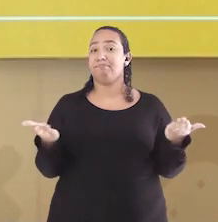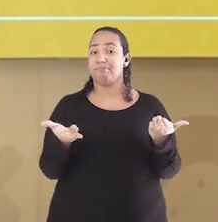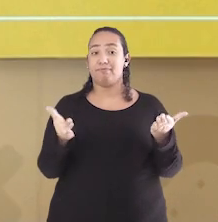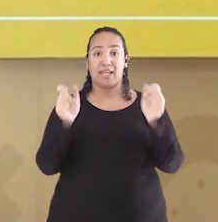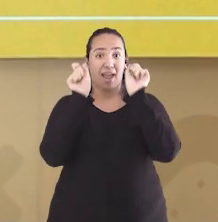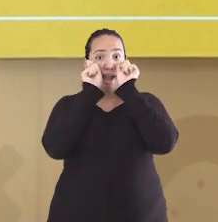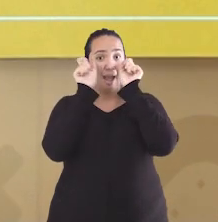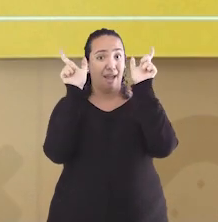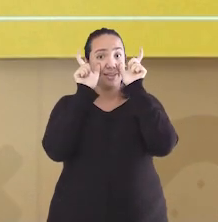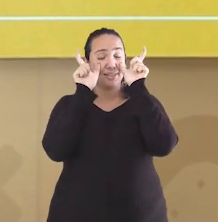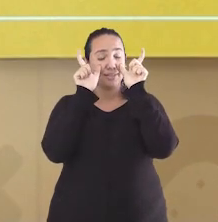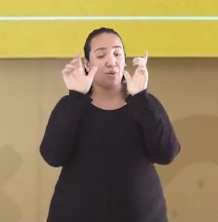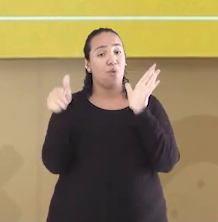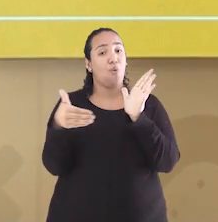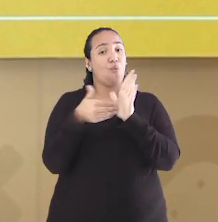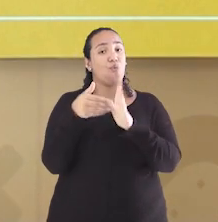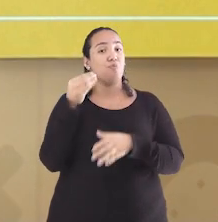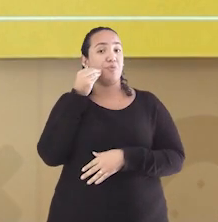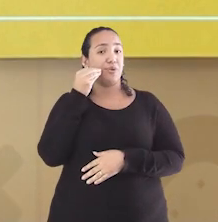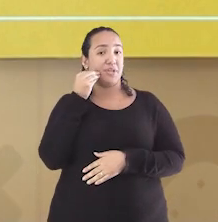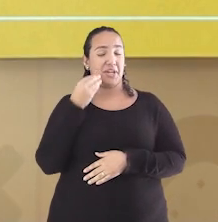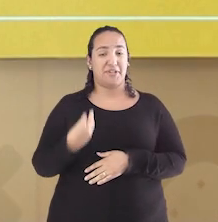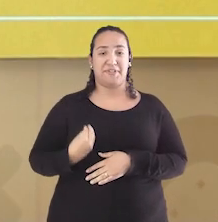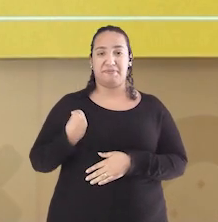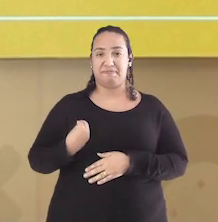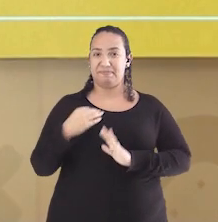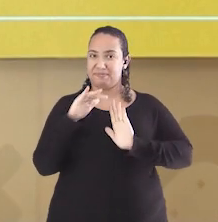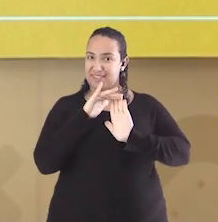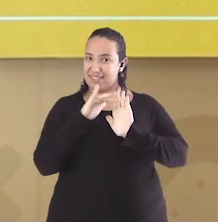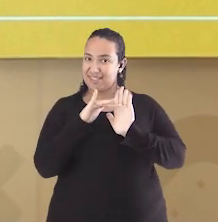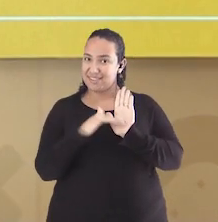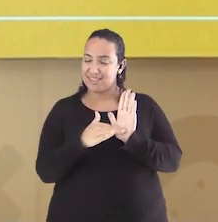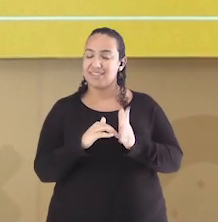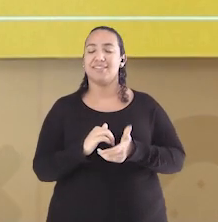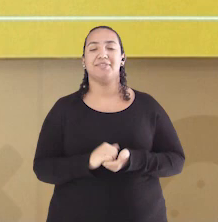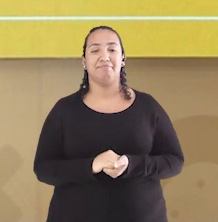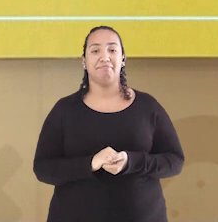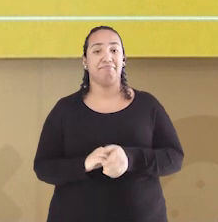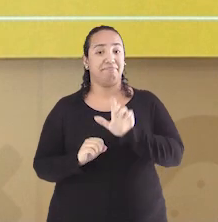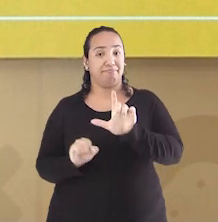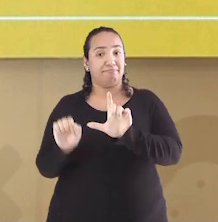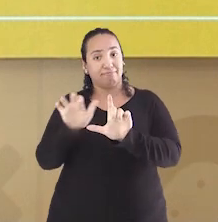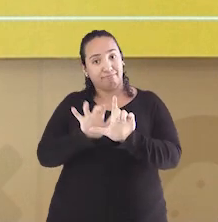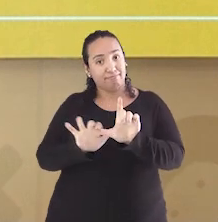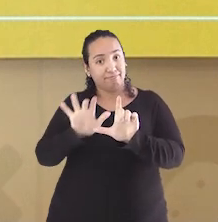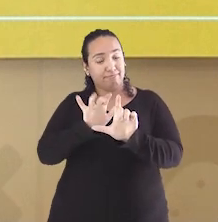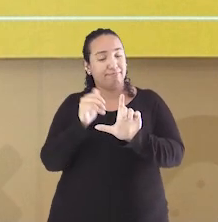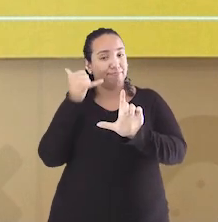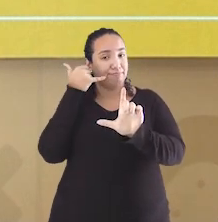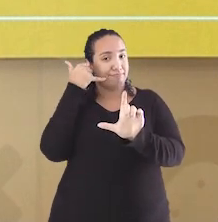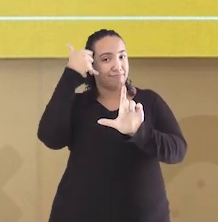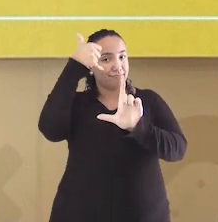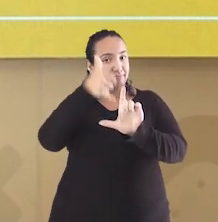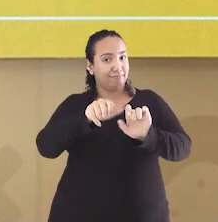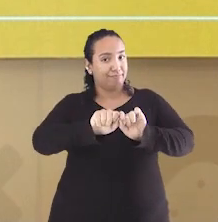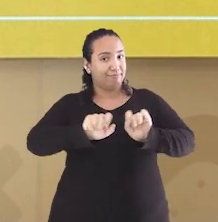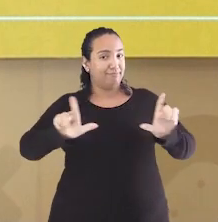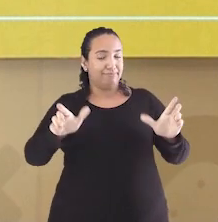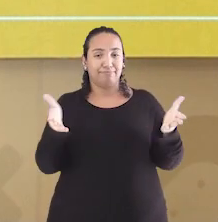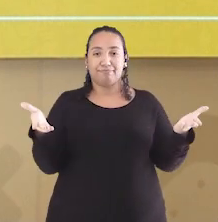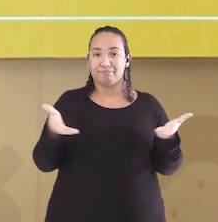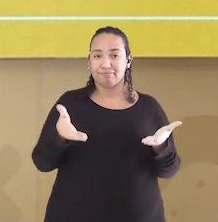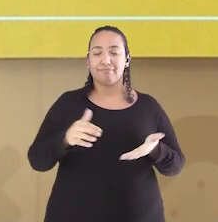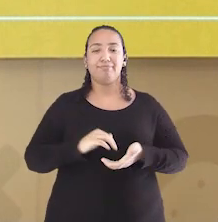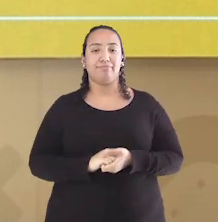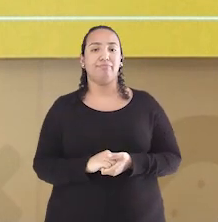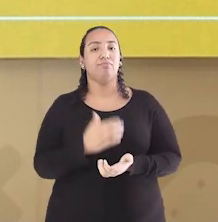E atenção, estudantes! Última chamada para assinar a lista de presença. É só vocês apontarem o celular para o QR Code que aparece aí